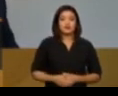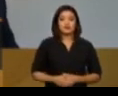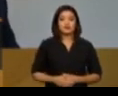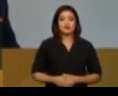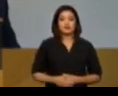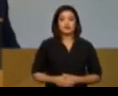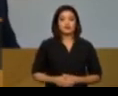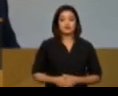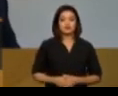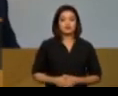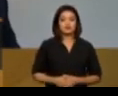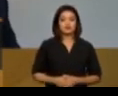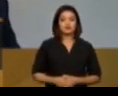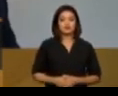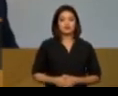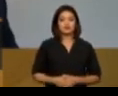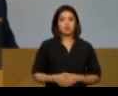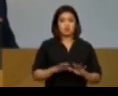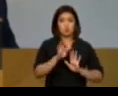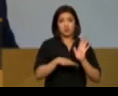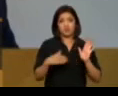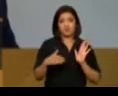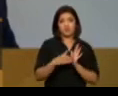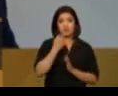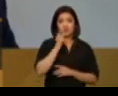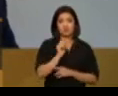apropriado. Termino dizendo o seguinte: